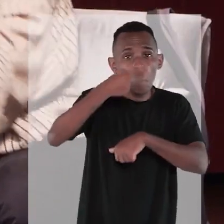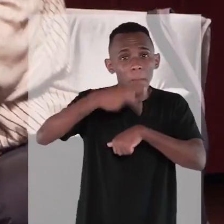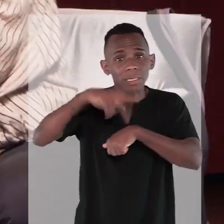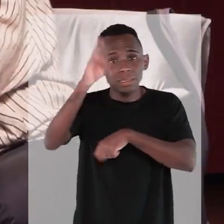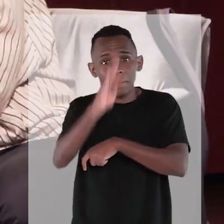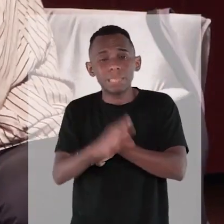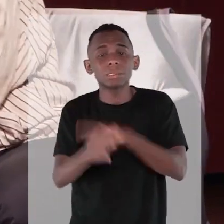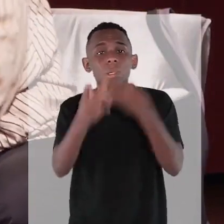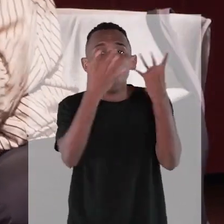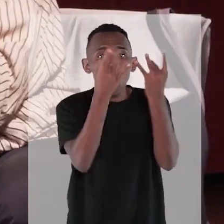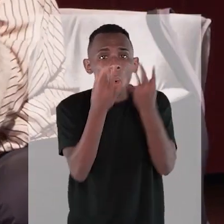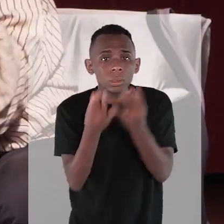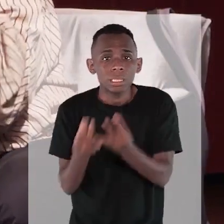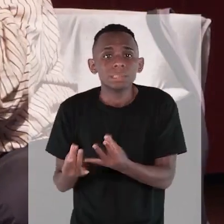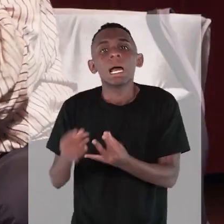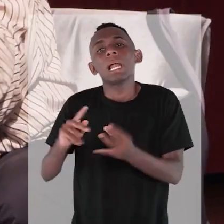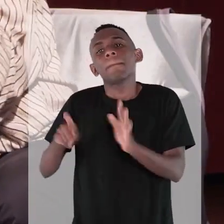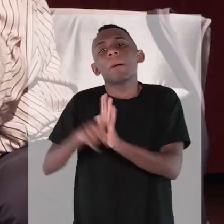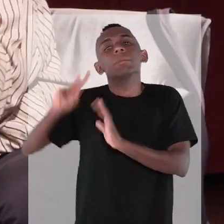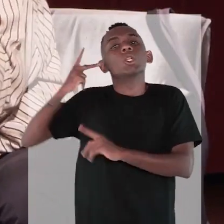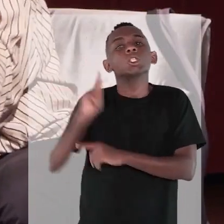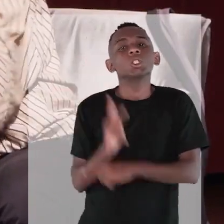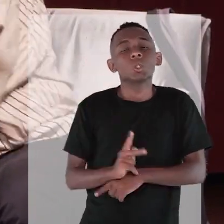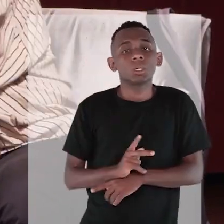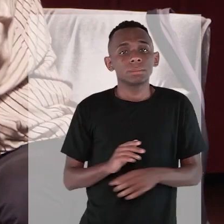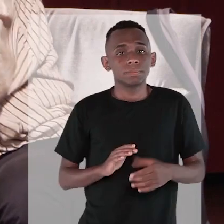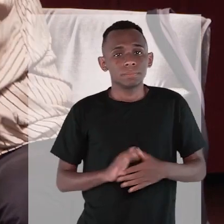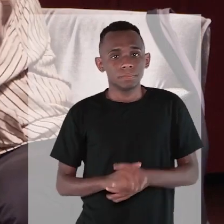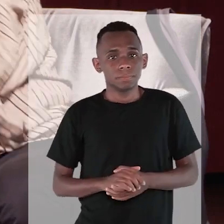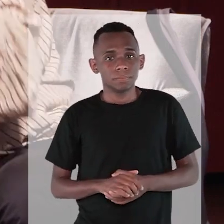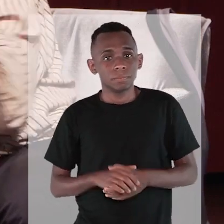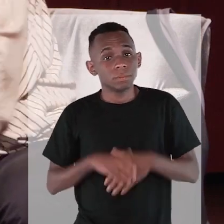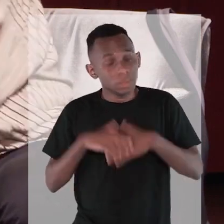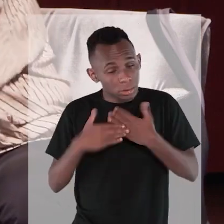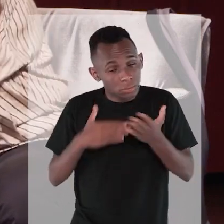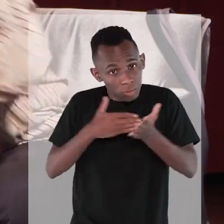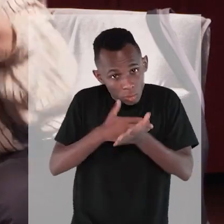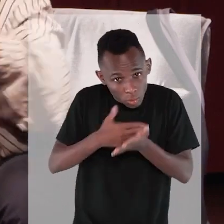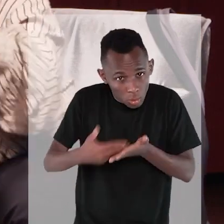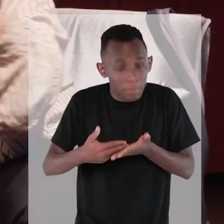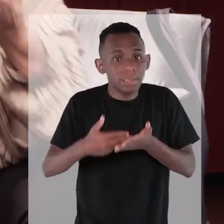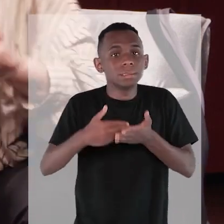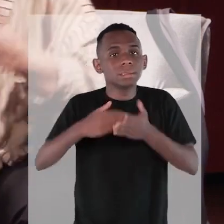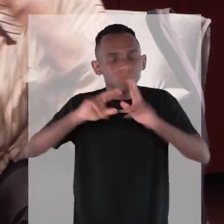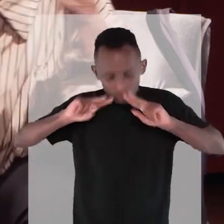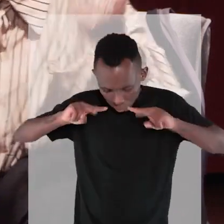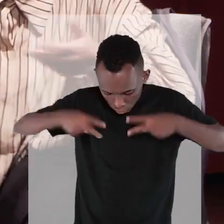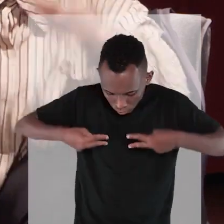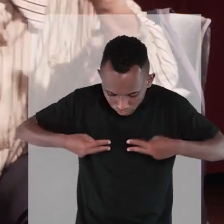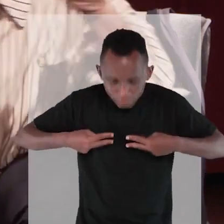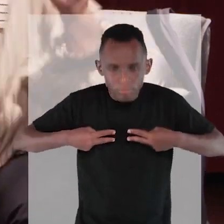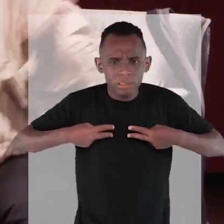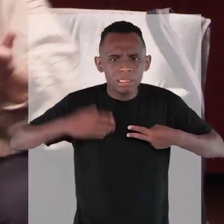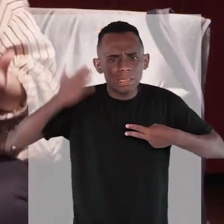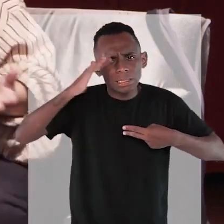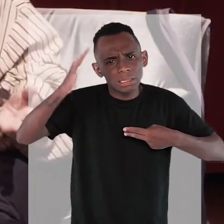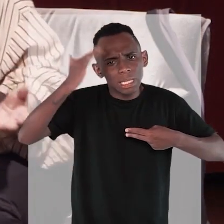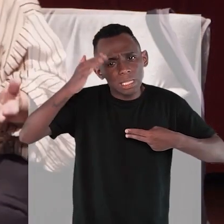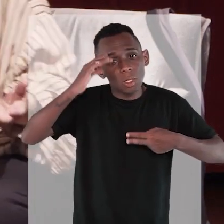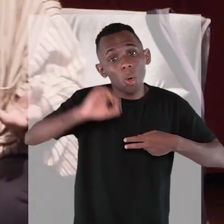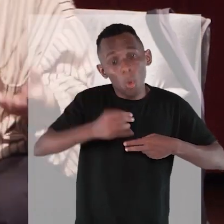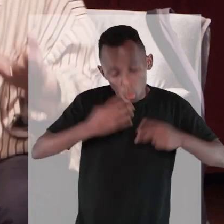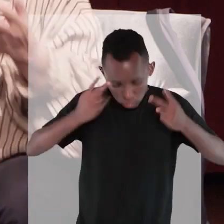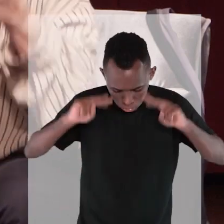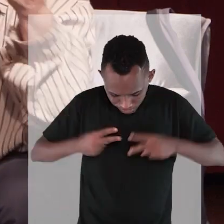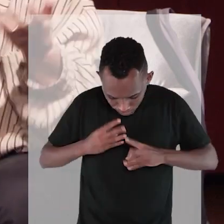podemos pensar elementos da nossa história? E aí você começa a se reconhecer ou se desconhecer, e, portanto,